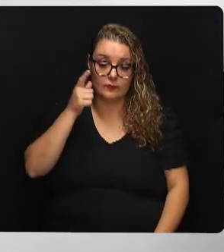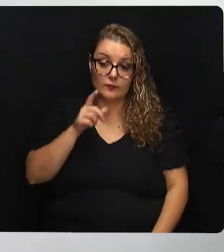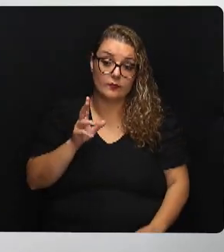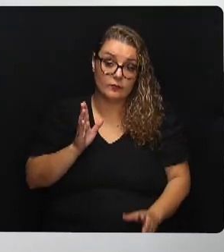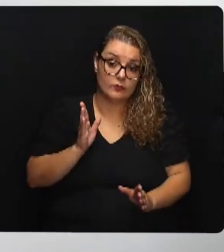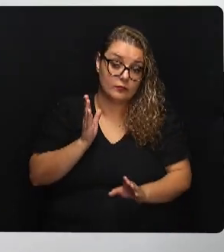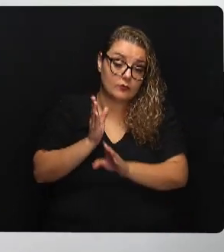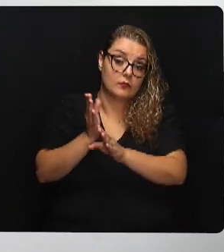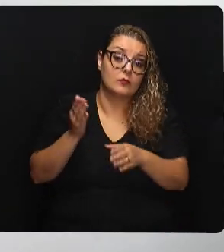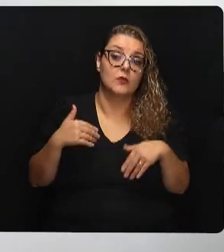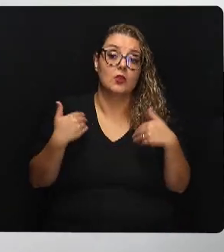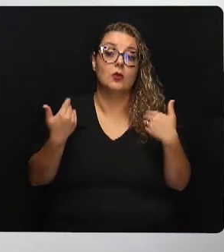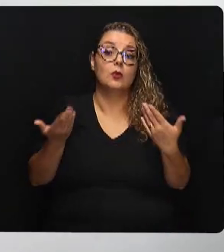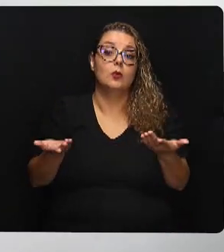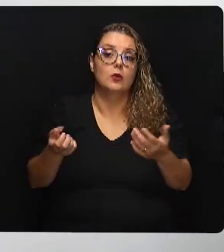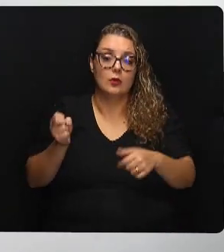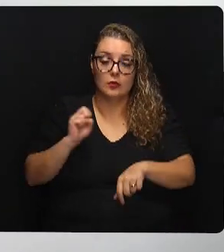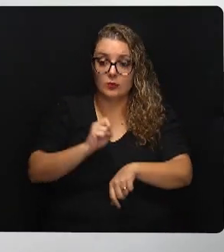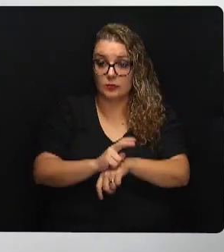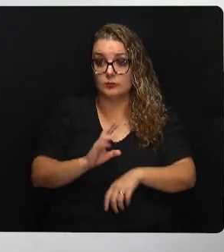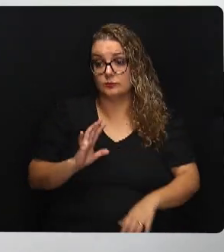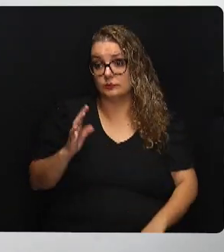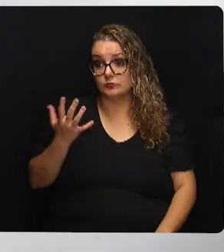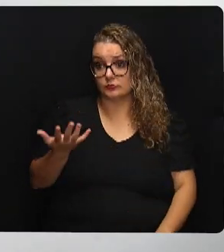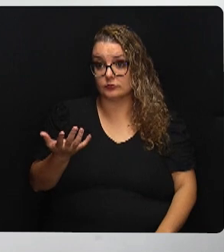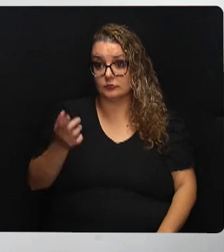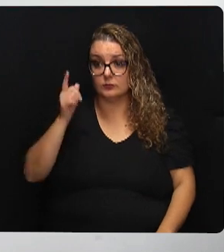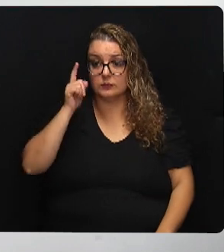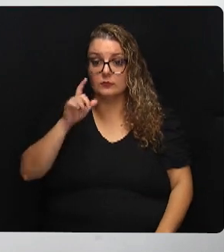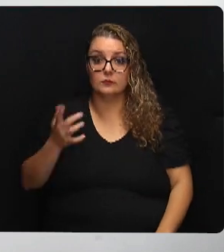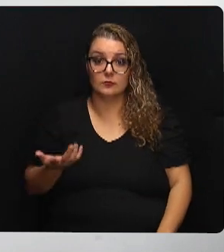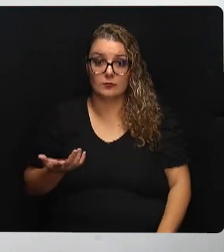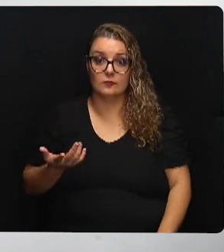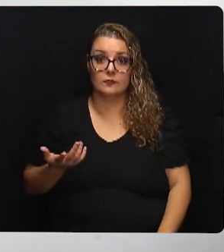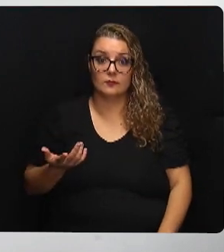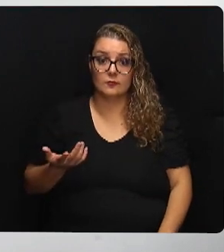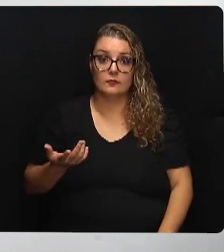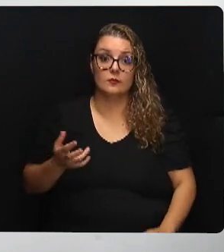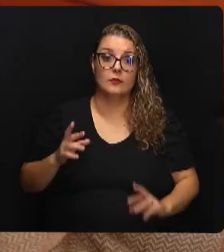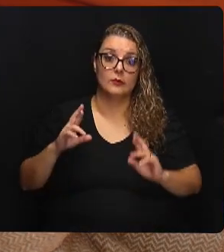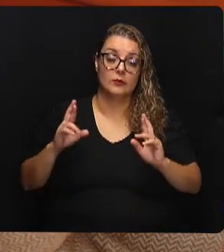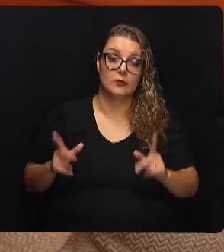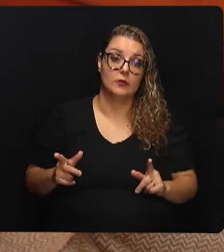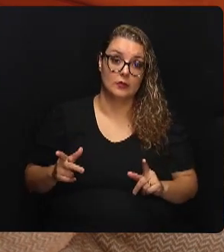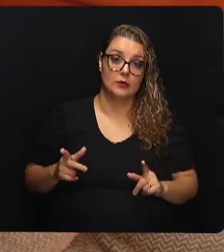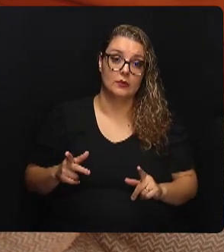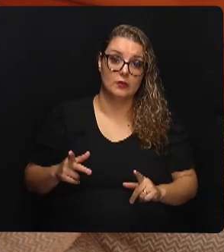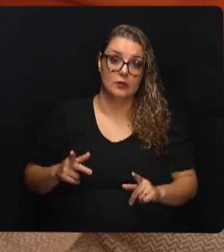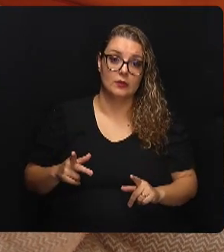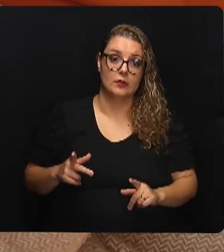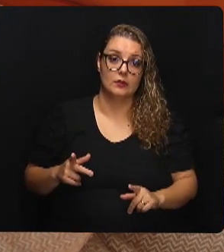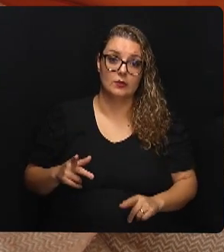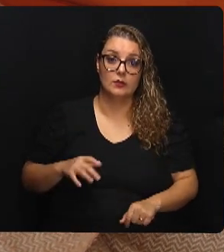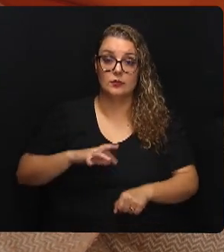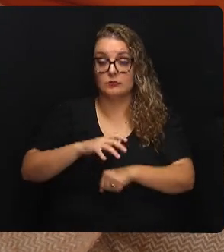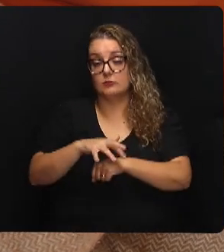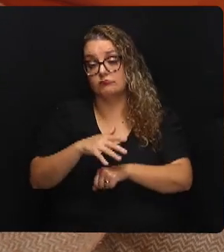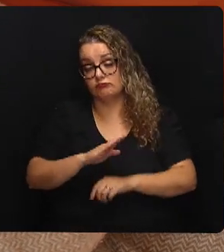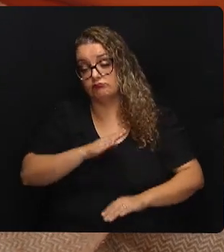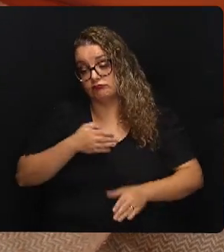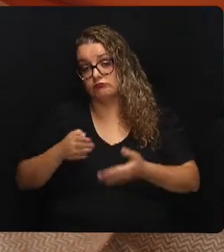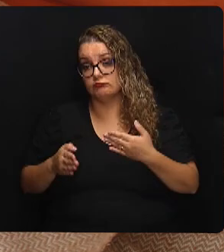não consegue identificar exatamente qual é o vírus que está causando, mas a gente consegue diferenciar isso de uma